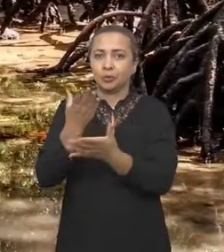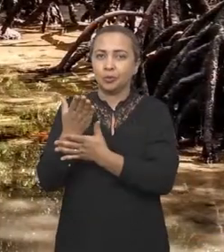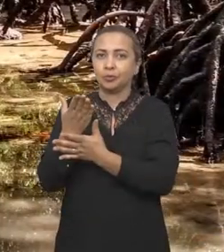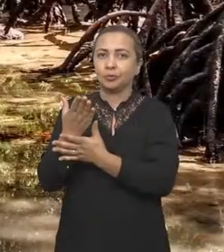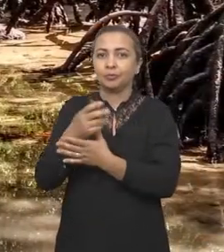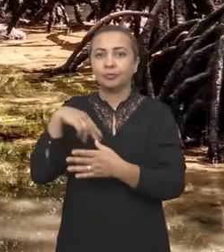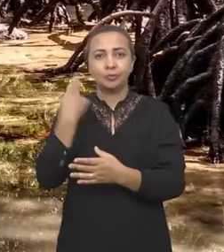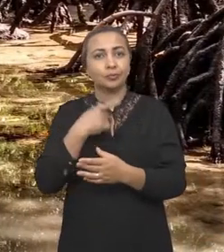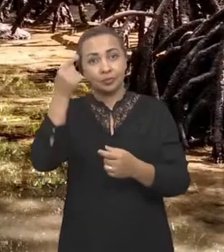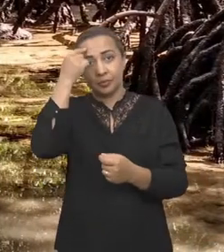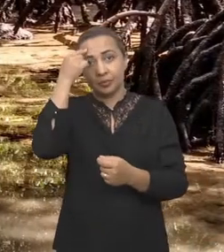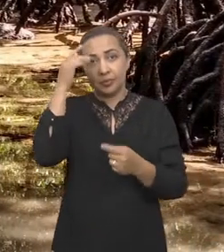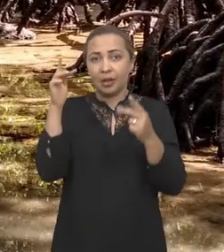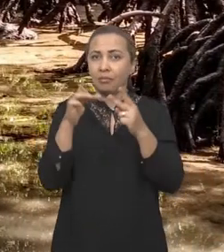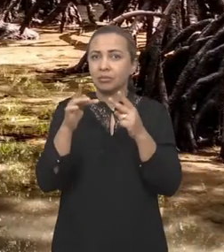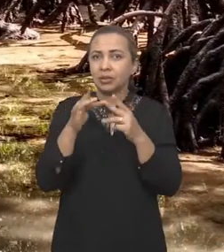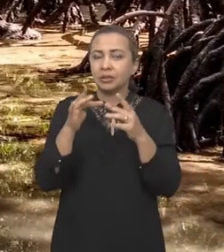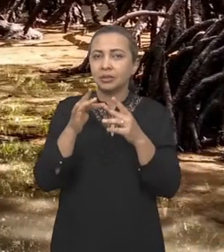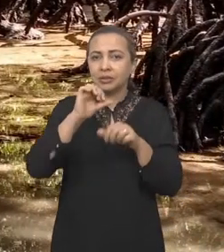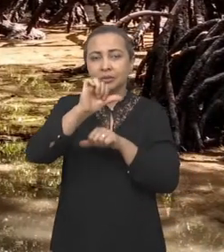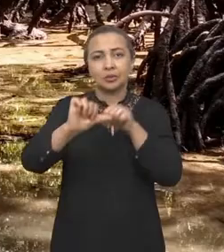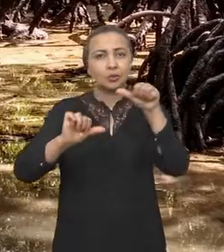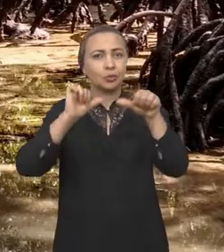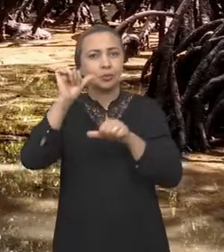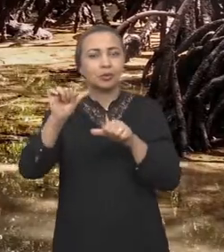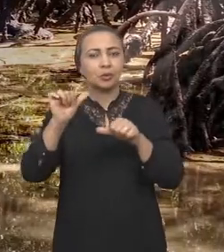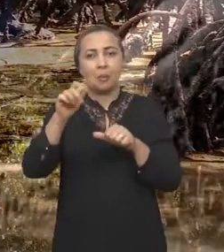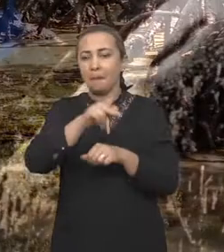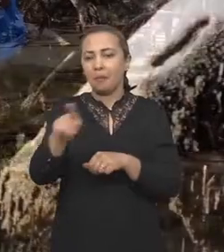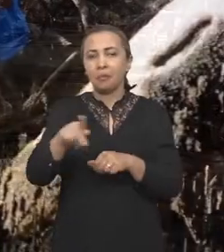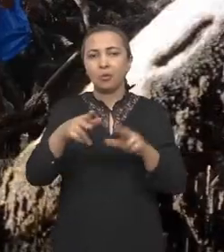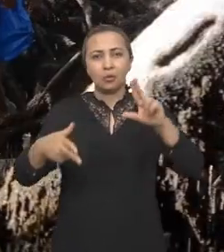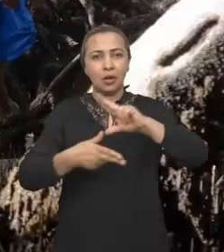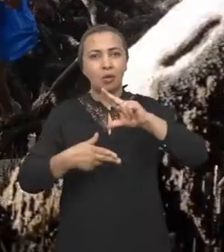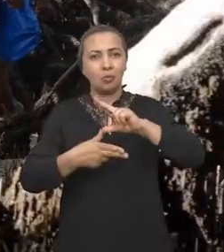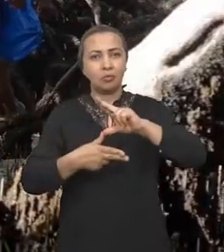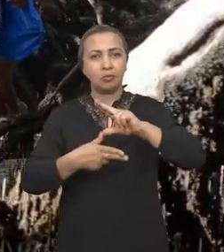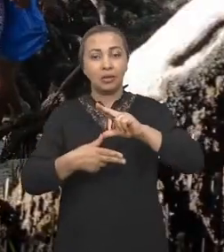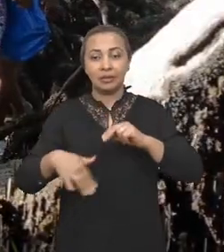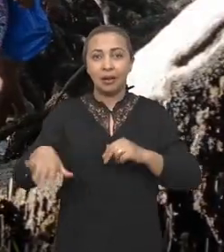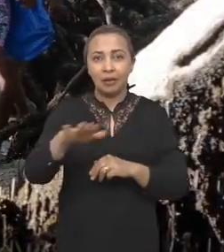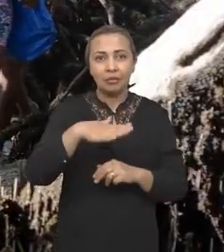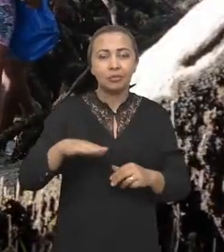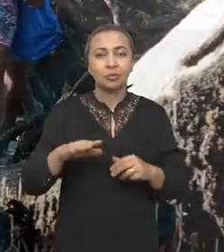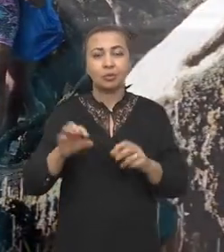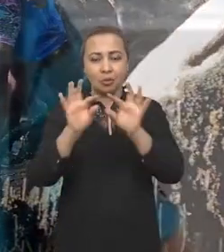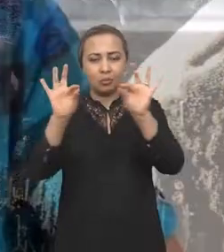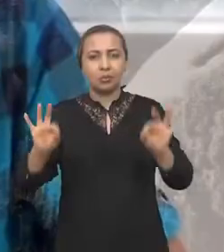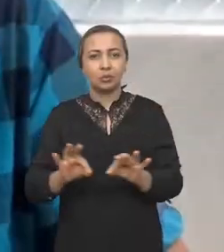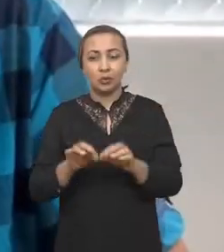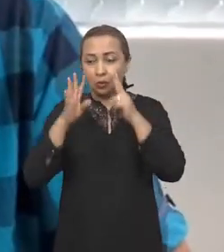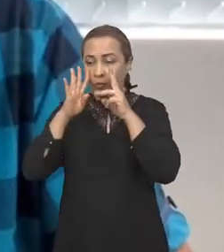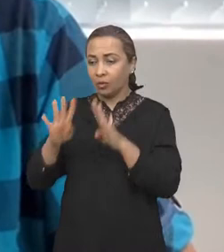gente pensou na aplicação desse método desenvolvido por professores da UFBA. Esse é um projeto voltado